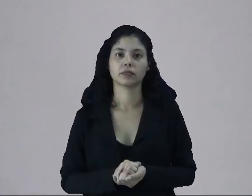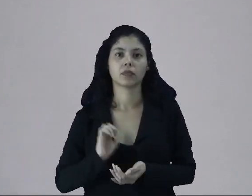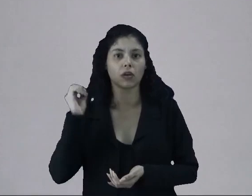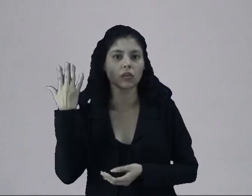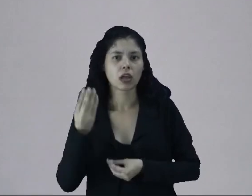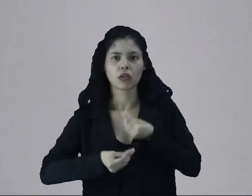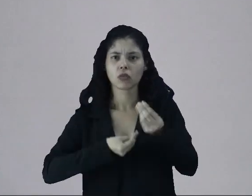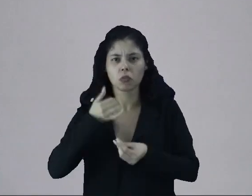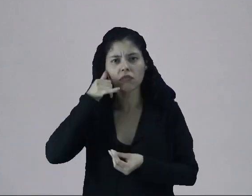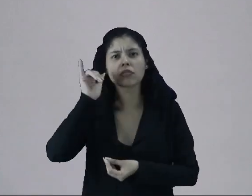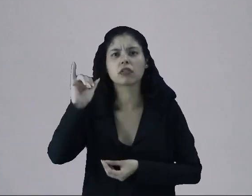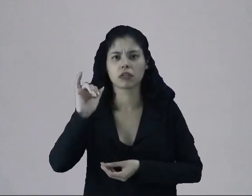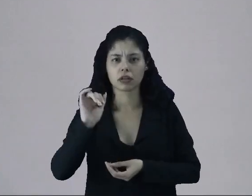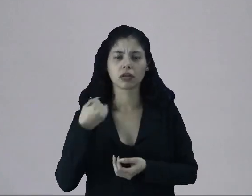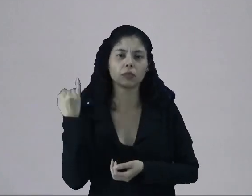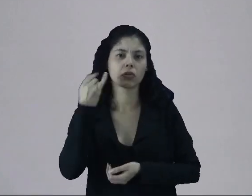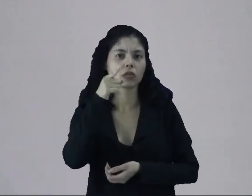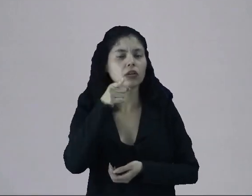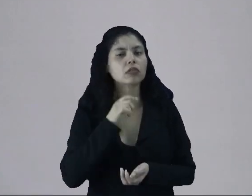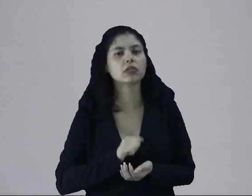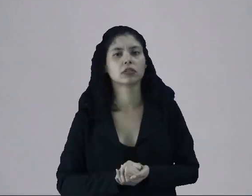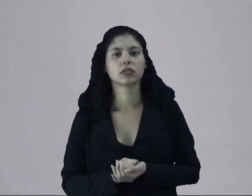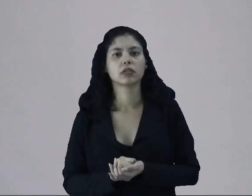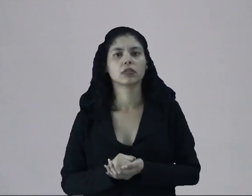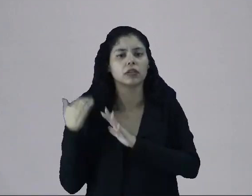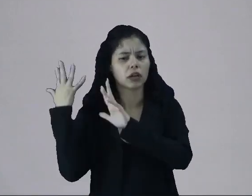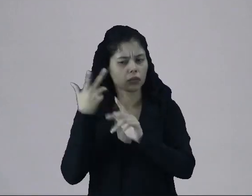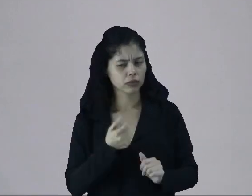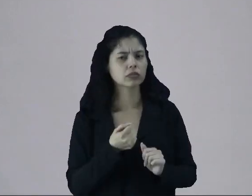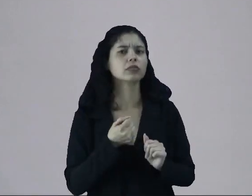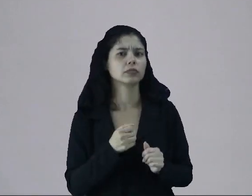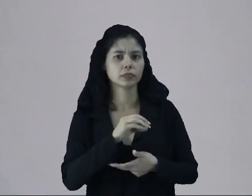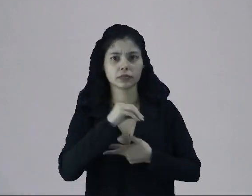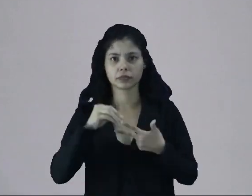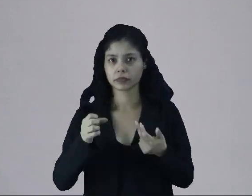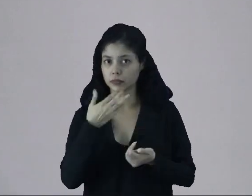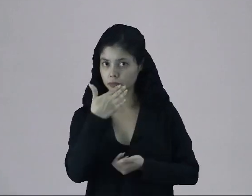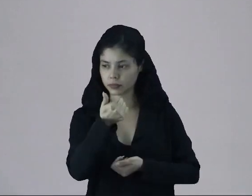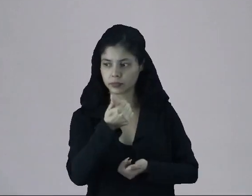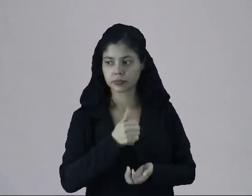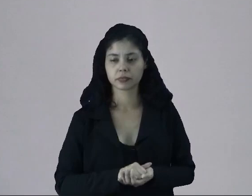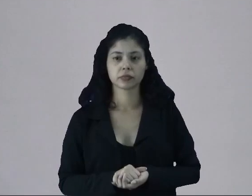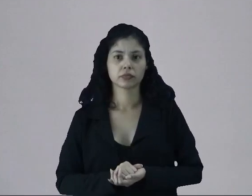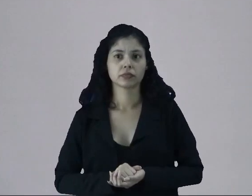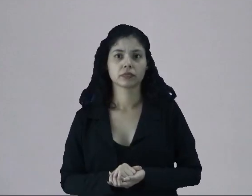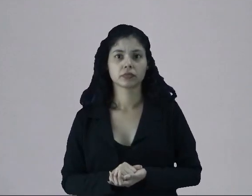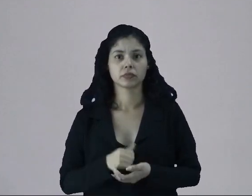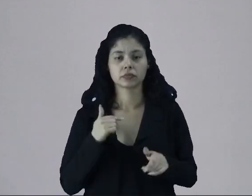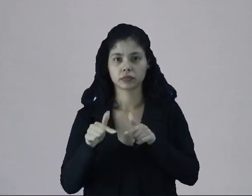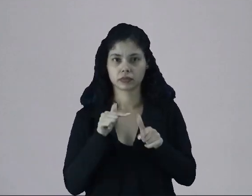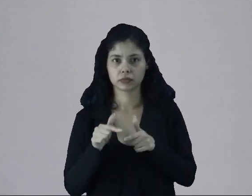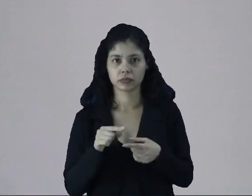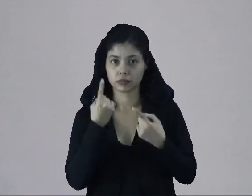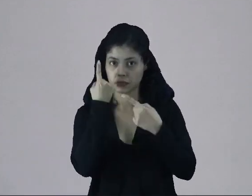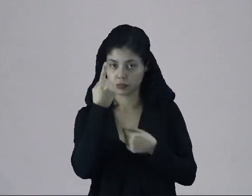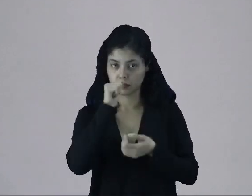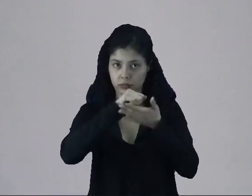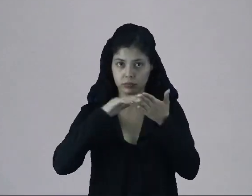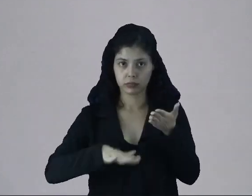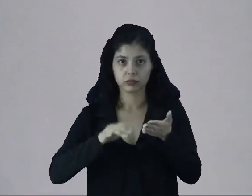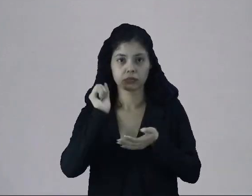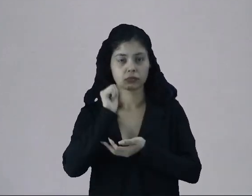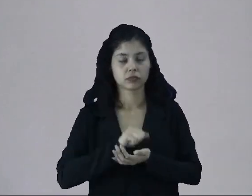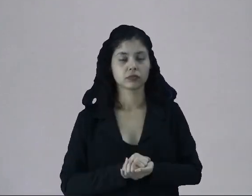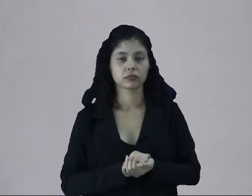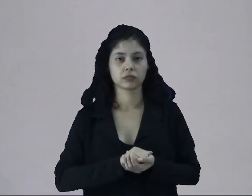como prevenir, é importante para você estar na sua revisãozinha para o Enem, beleza? Vamos trabalhar então uma atividade, um